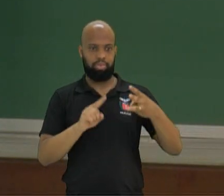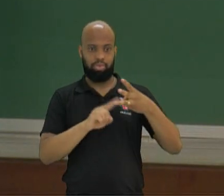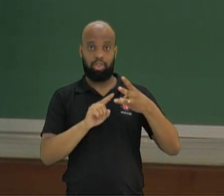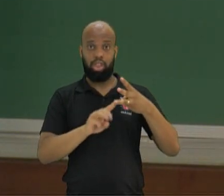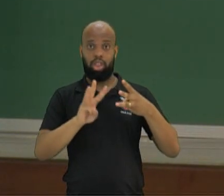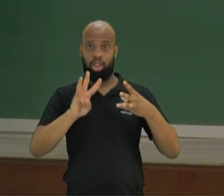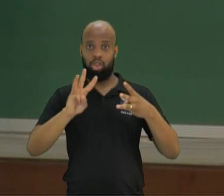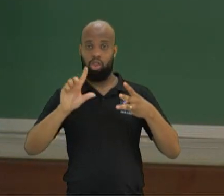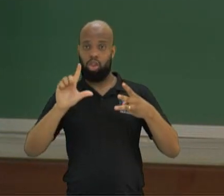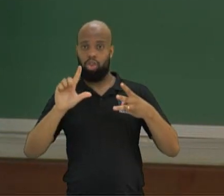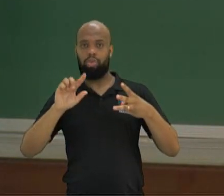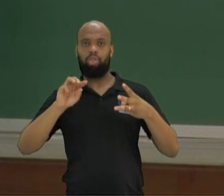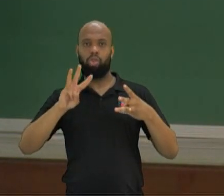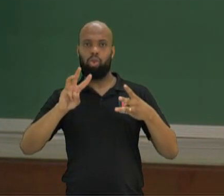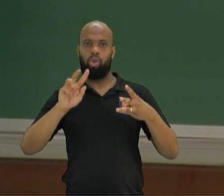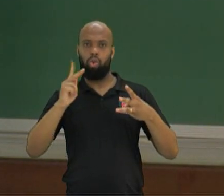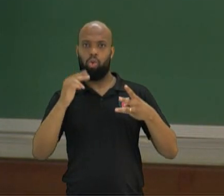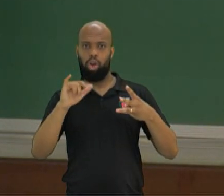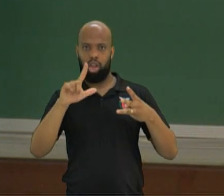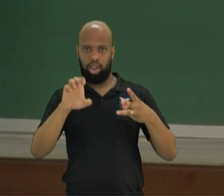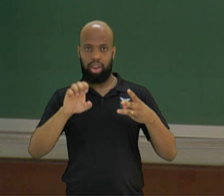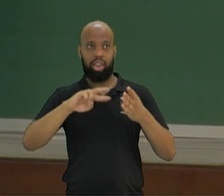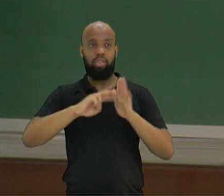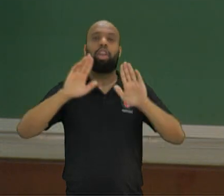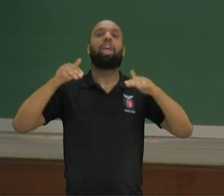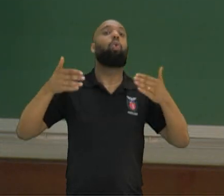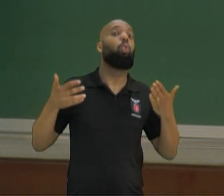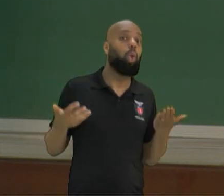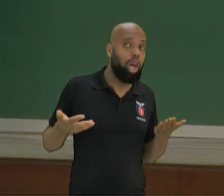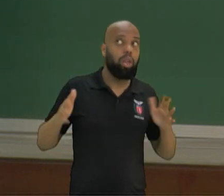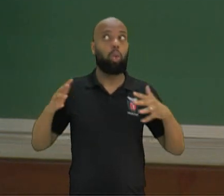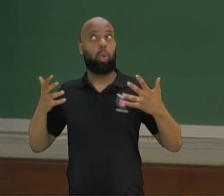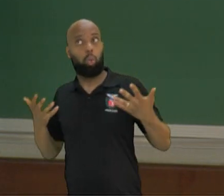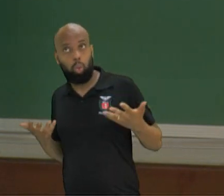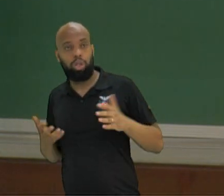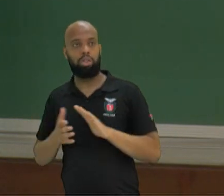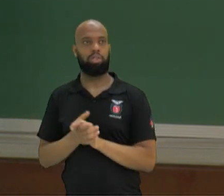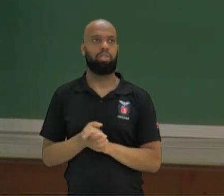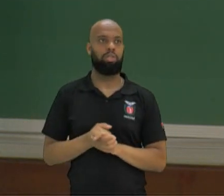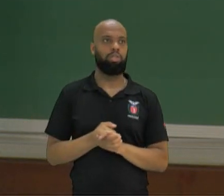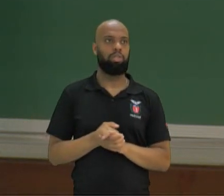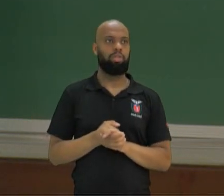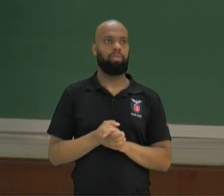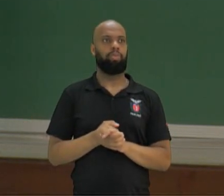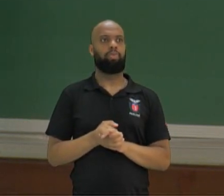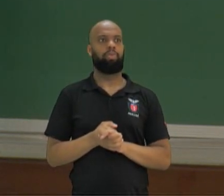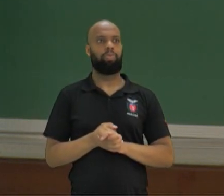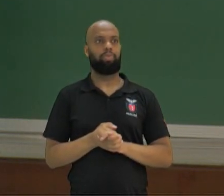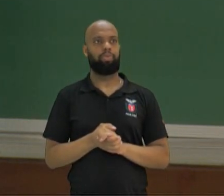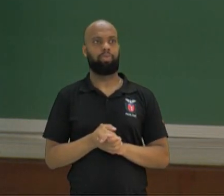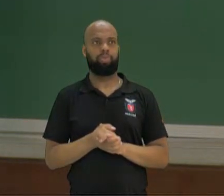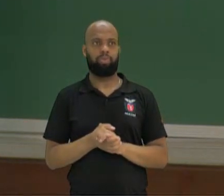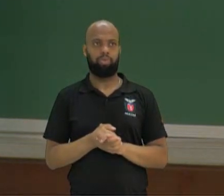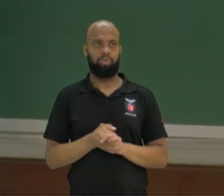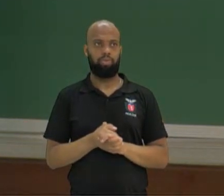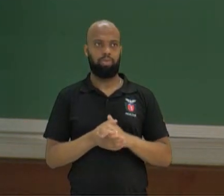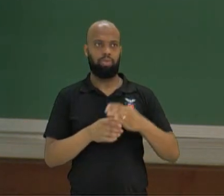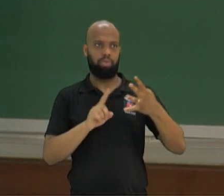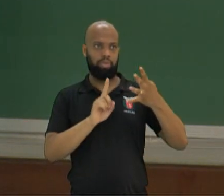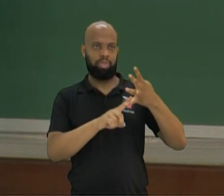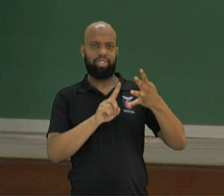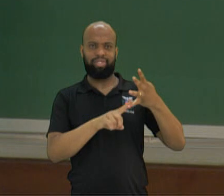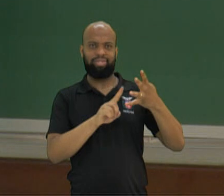significa enquanto. A B e C são marcadores de discursos. Whoever, quem quer que seja, é o